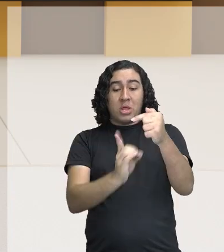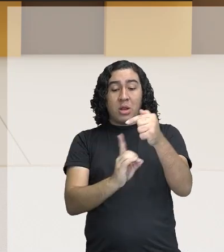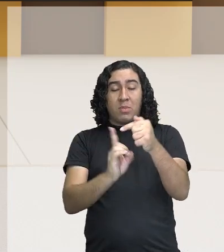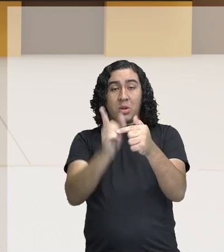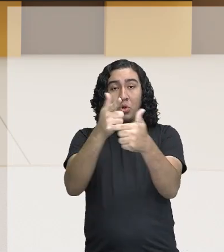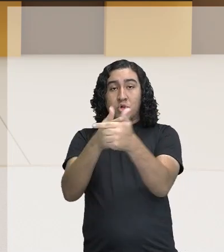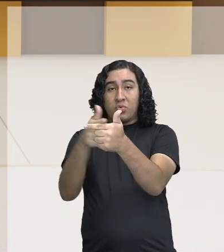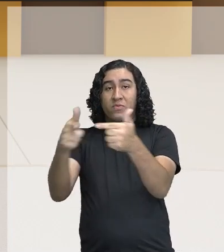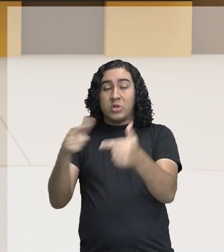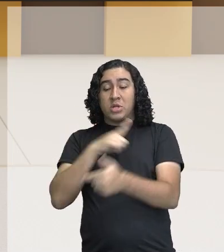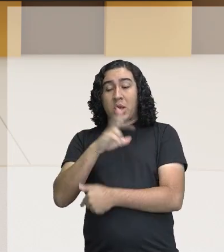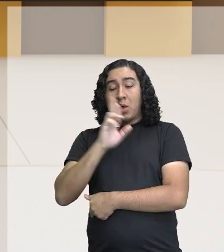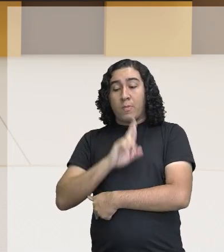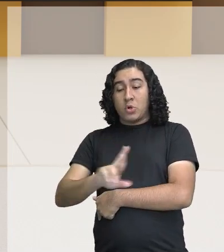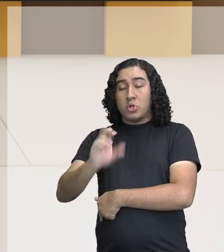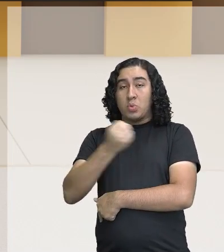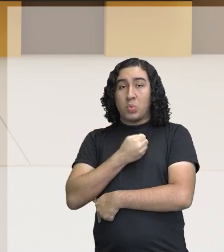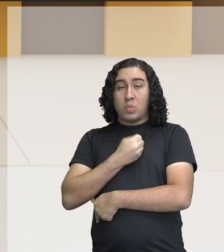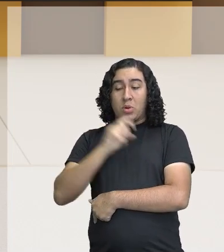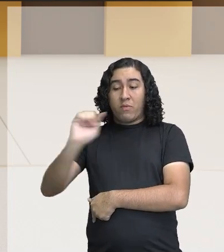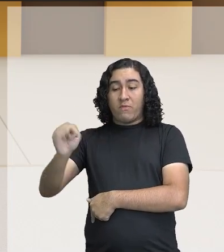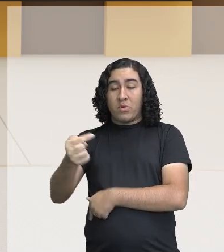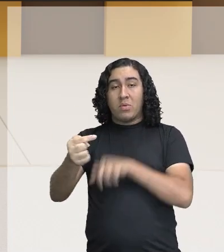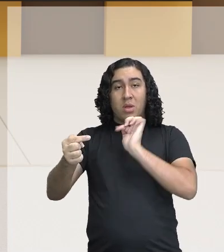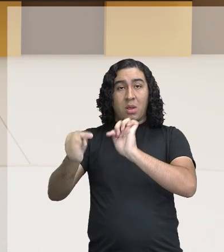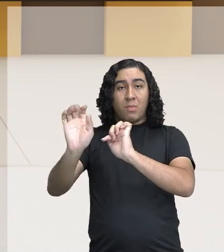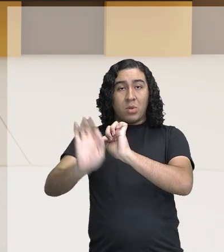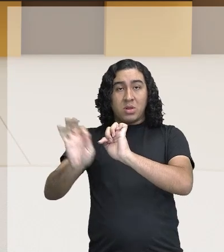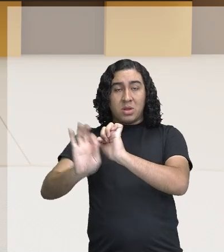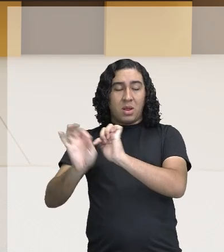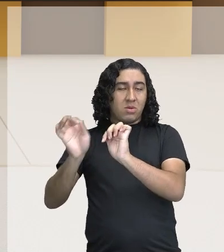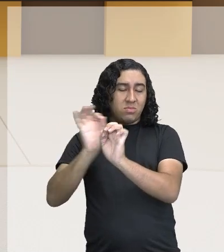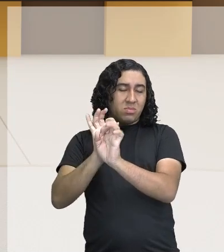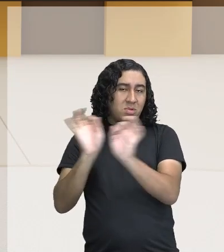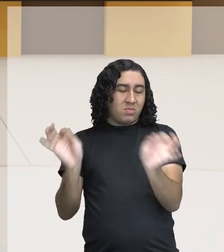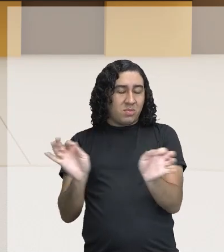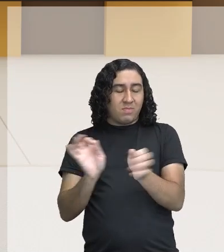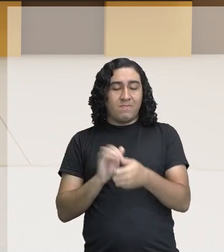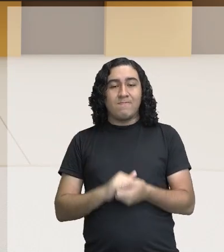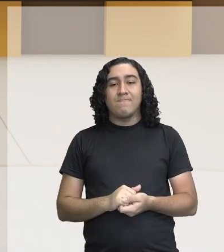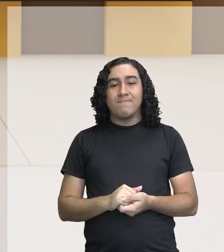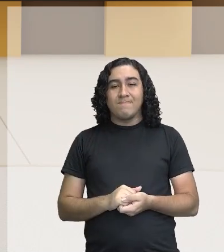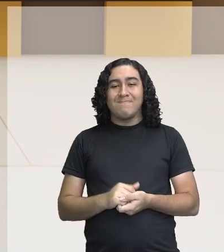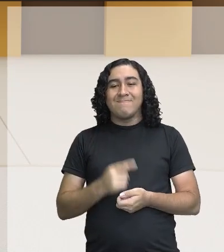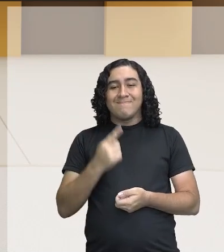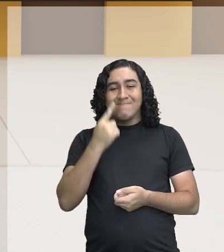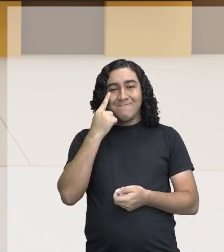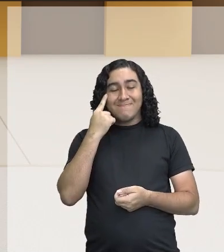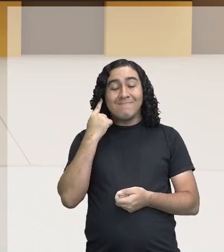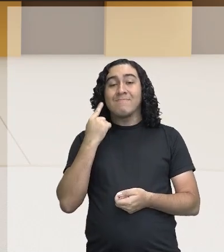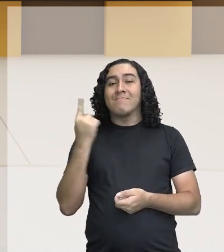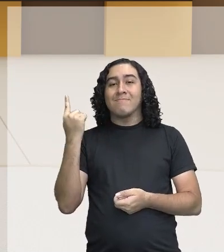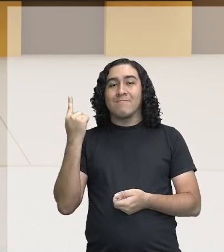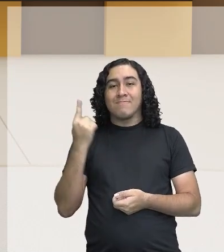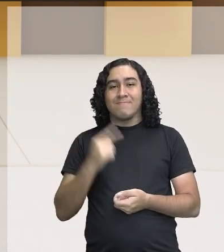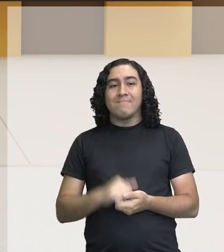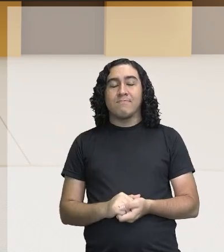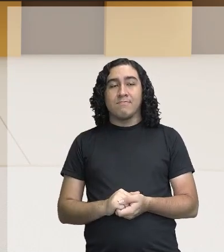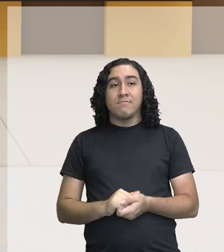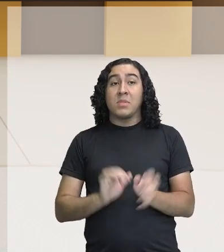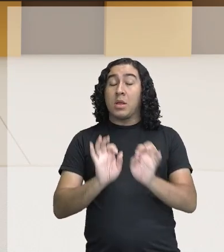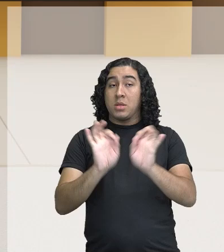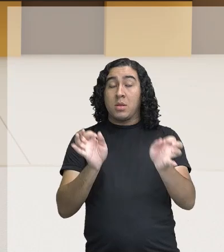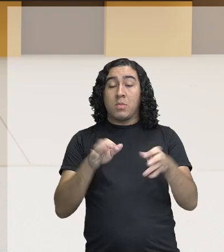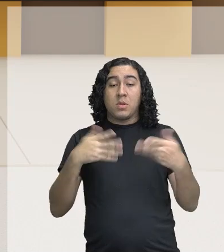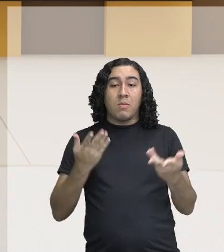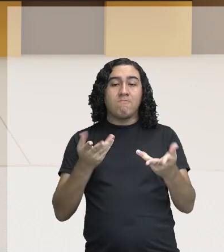é um número decimal e esse número decimal é a porcentagem, tá ok? Então, olha como ficou melhor, não ficou, professora? Com certeza. Então,